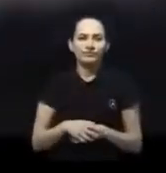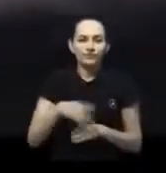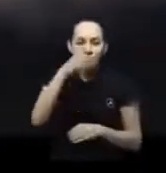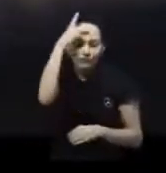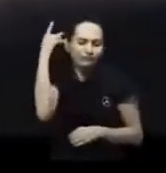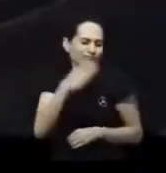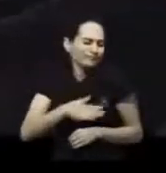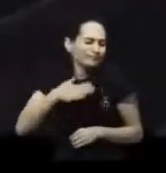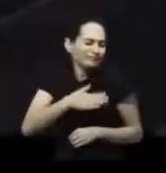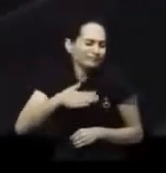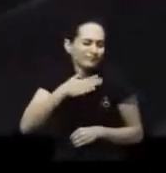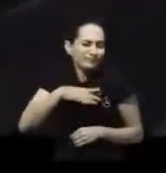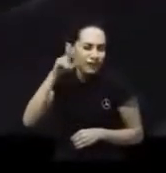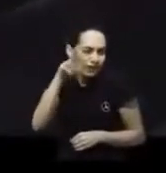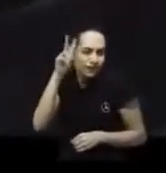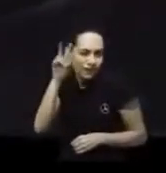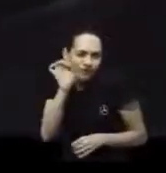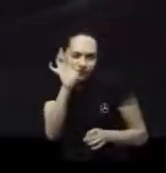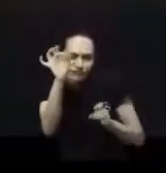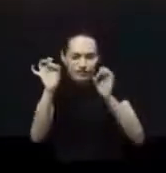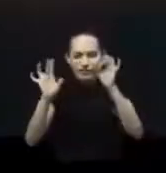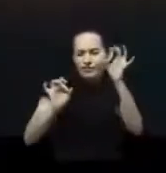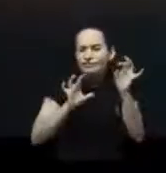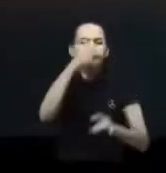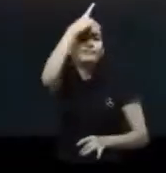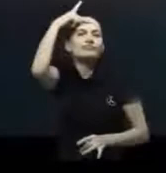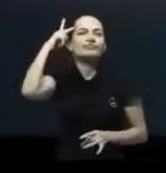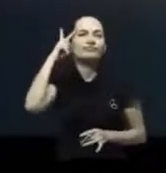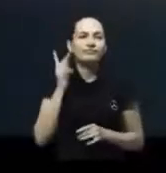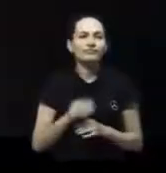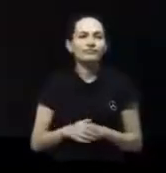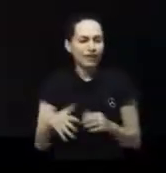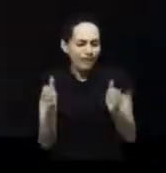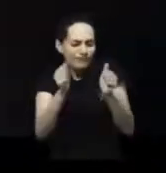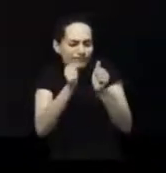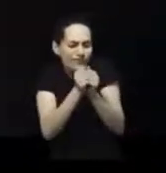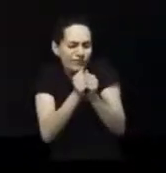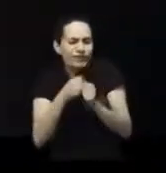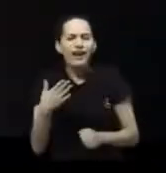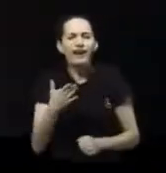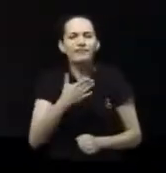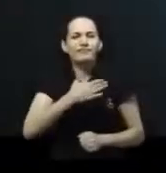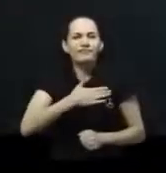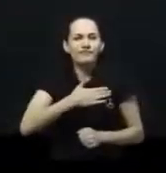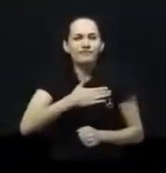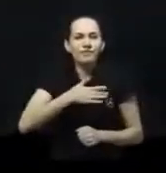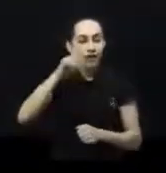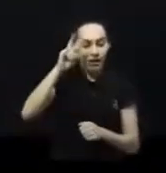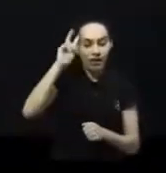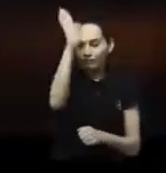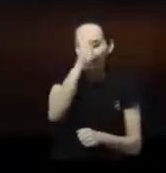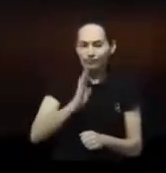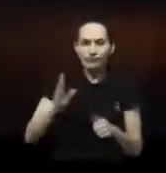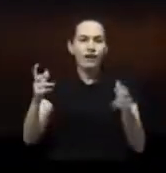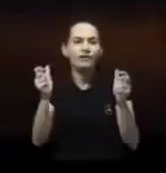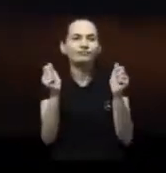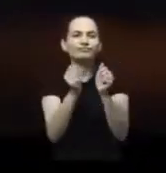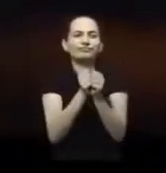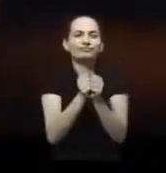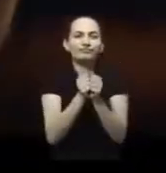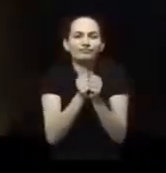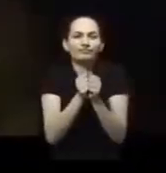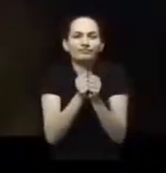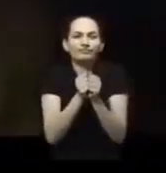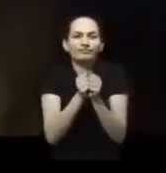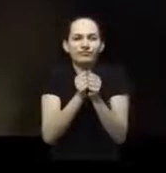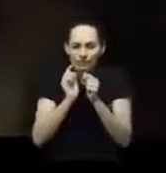sintomático a história de cada um de vocês é parte da nossa história no Brasil que juntos